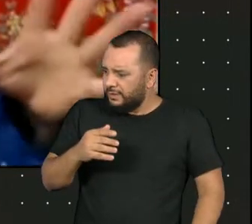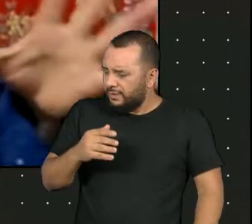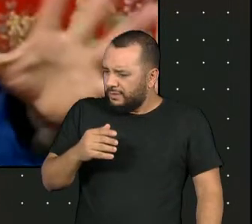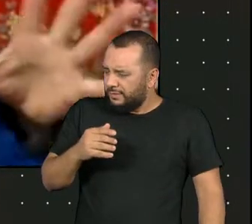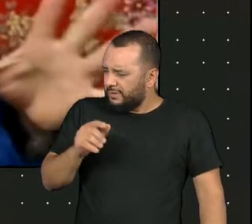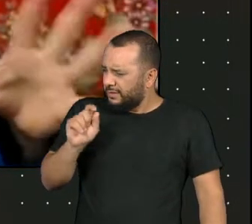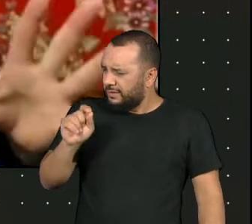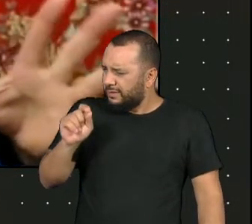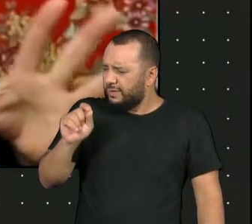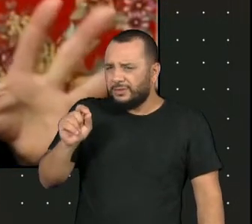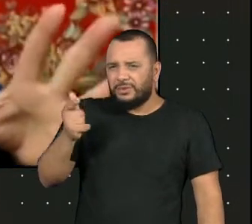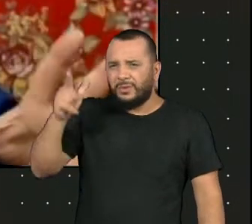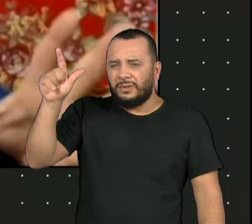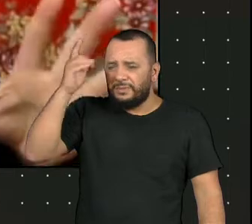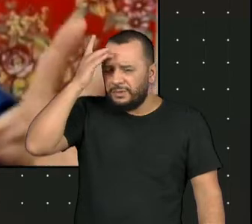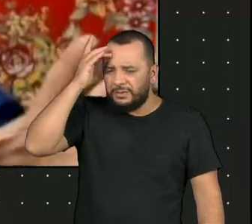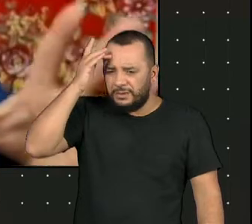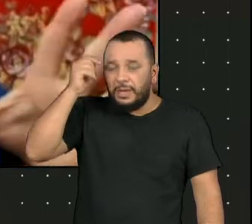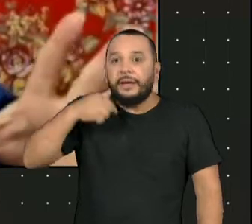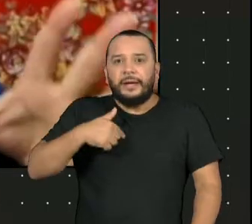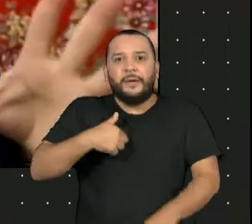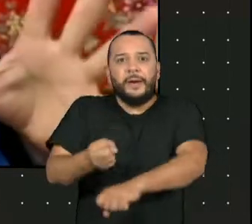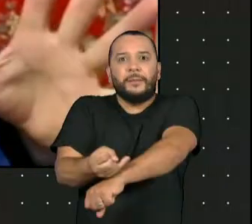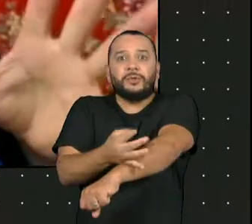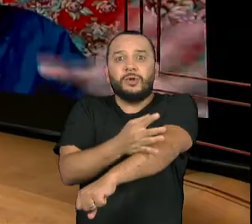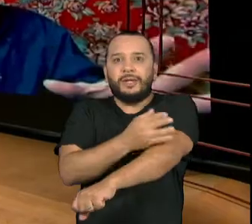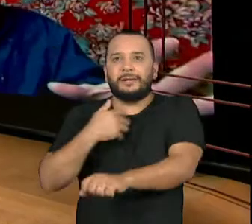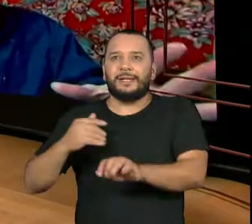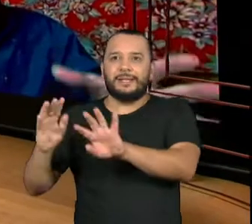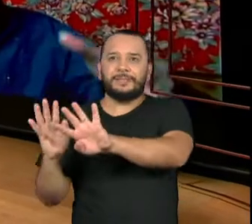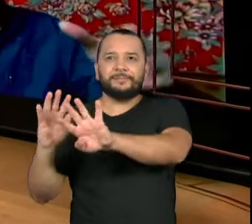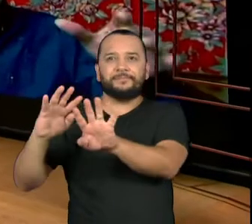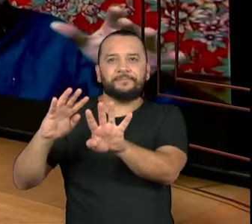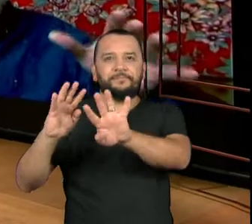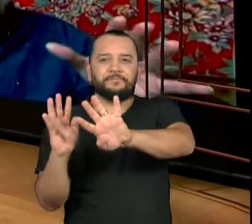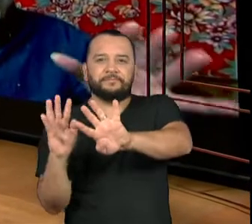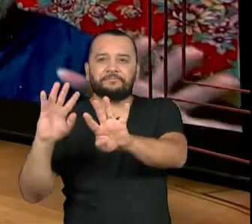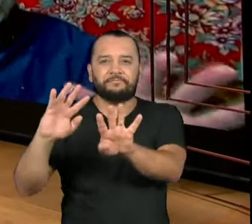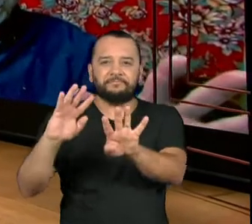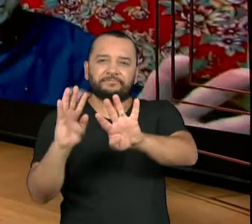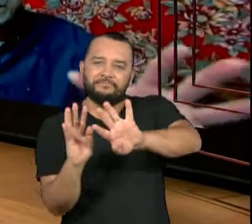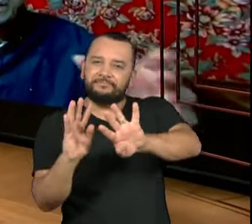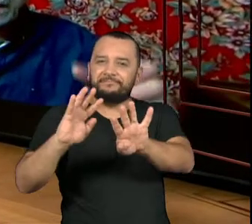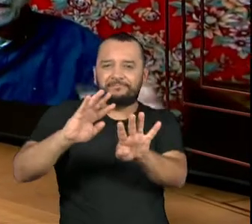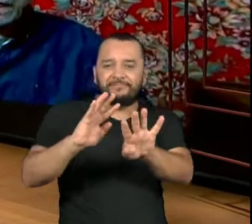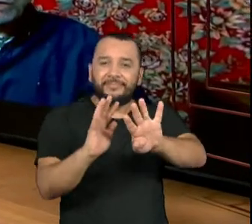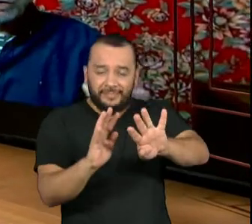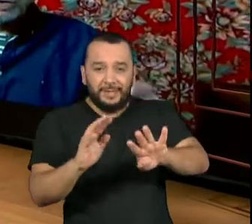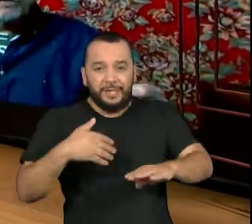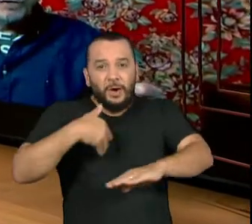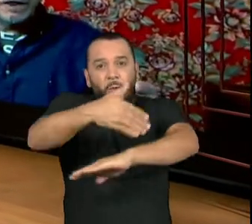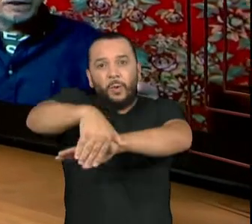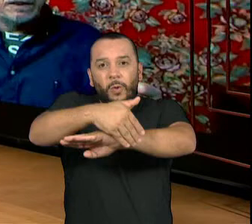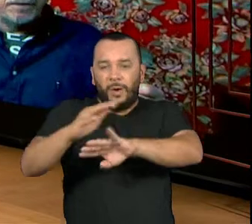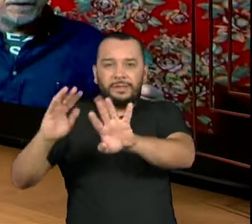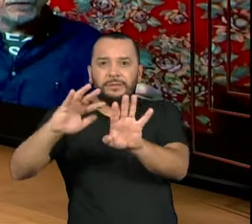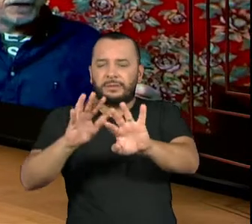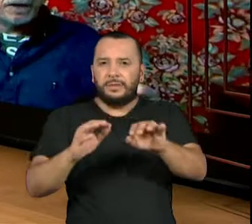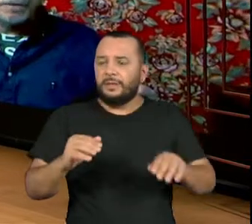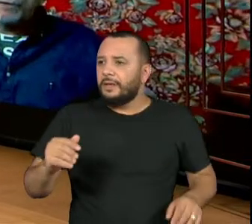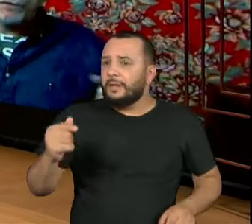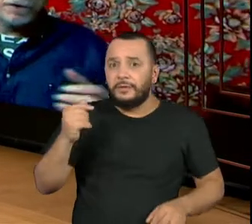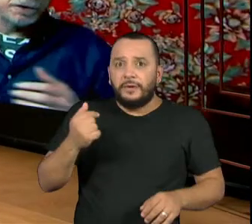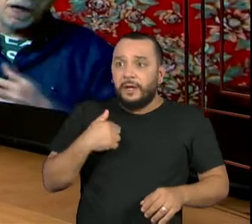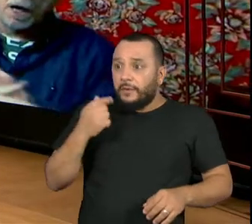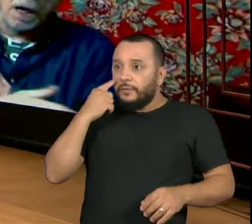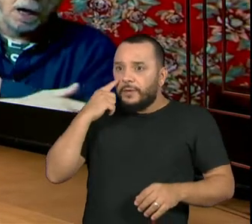fiquei emocionadíssimo. E eles vieram se aproximando na praça, no começo da rua direita. Quando eu vi que aquilo ia passar na